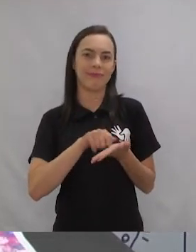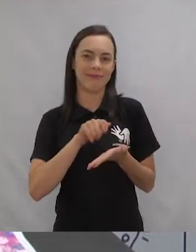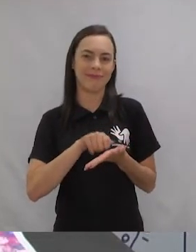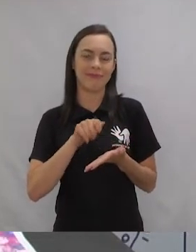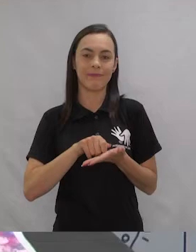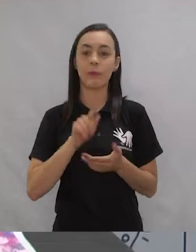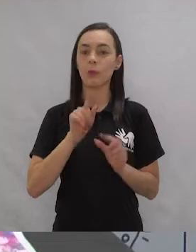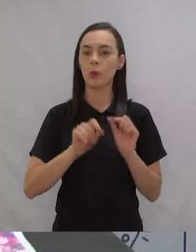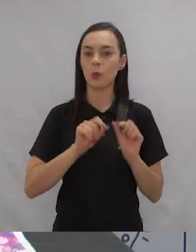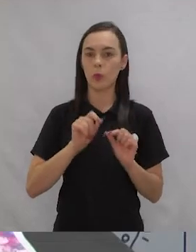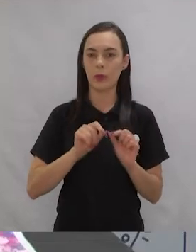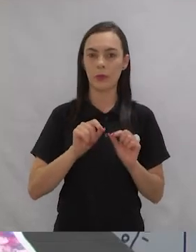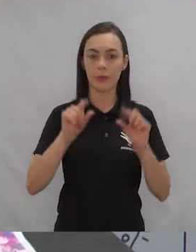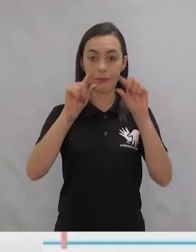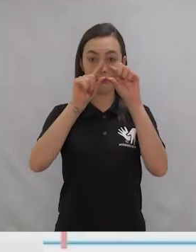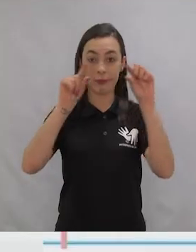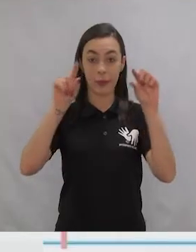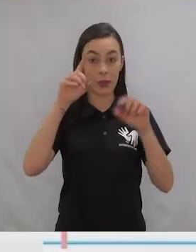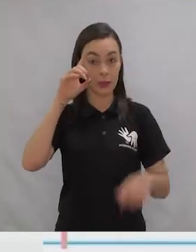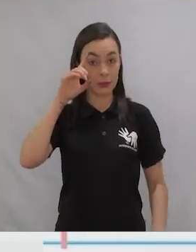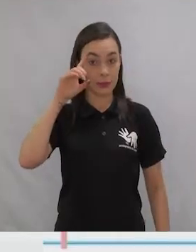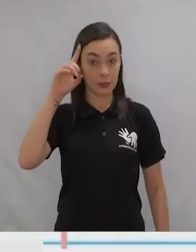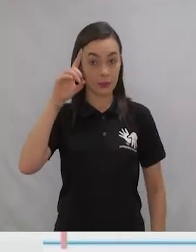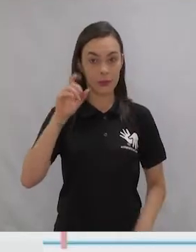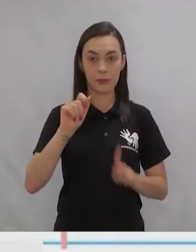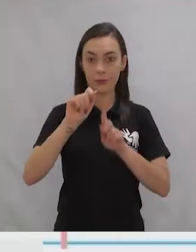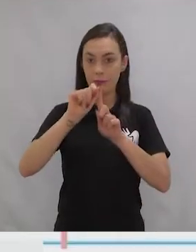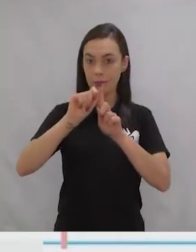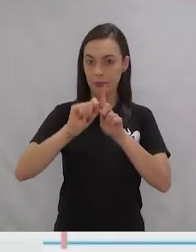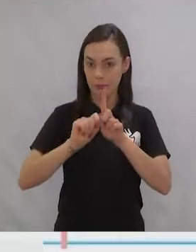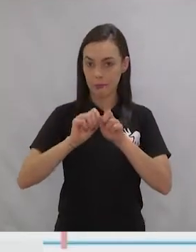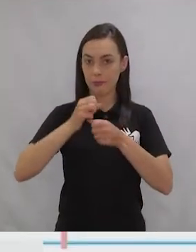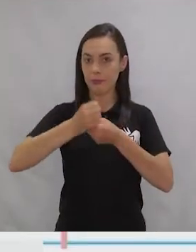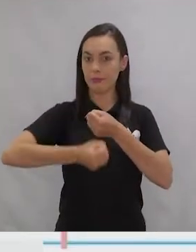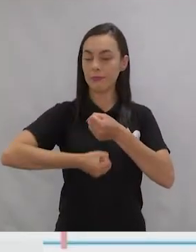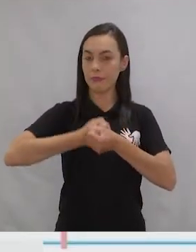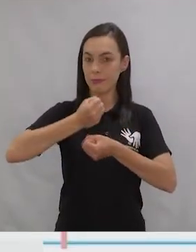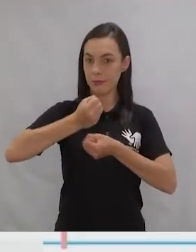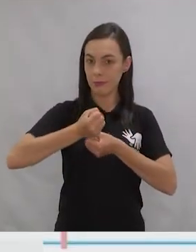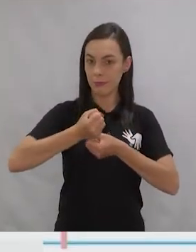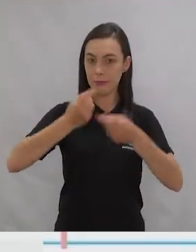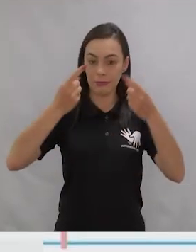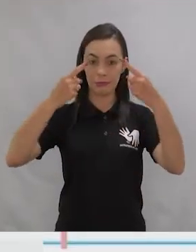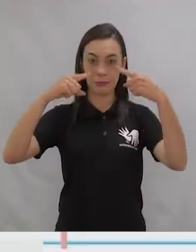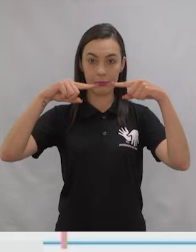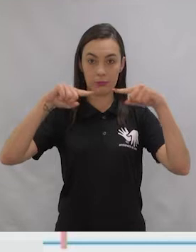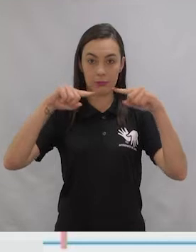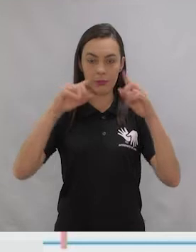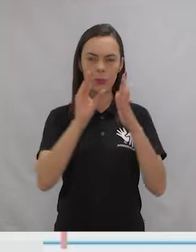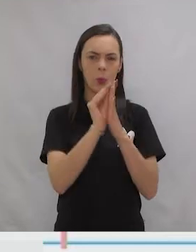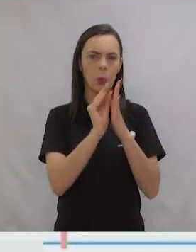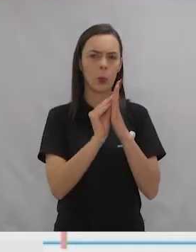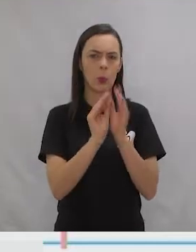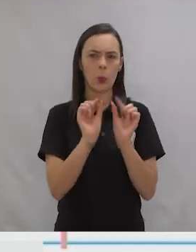a data de hoje, o mês e o ano. E o conteúdo que